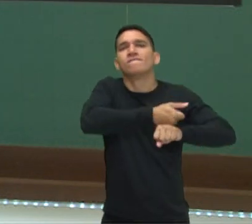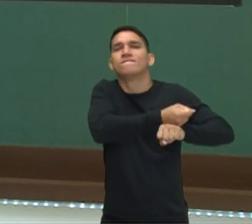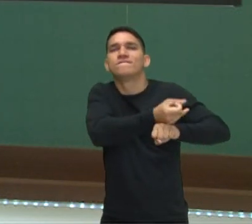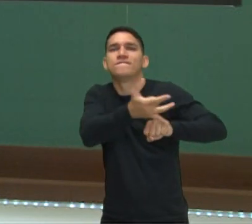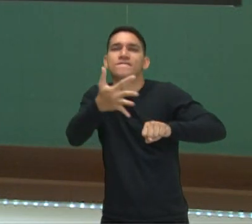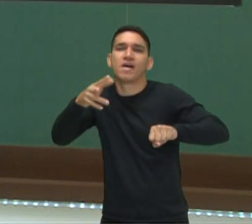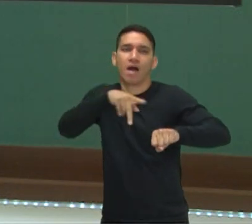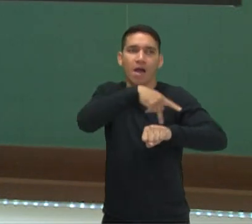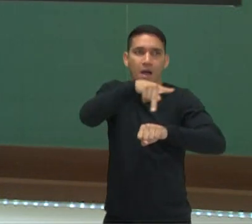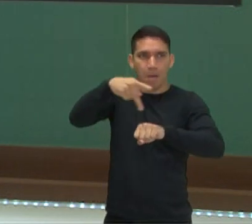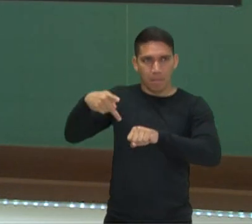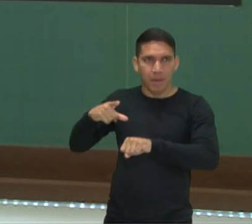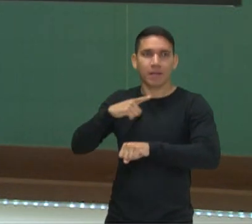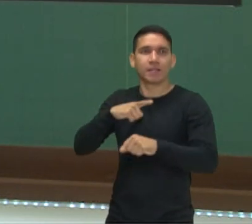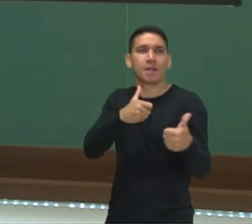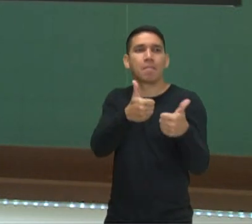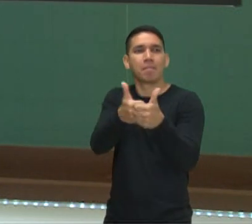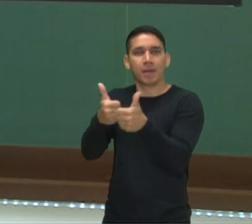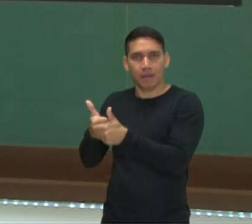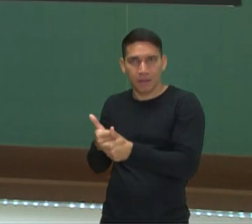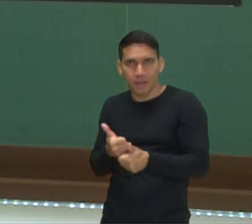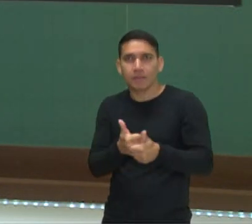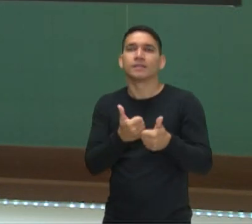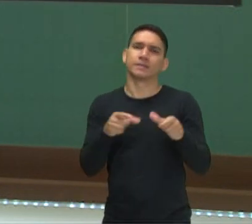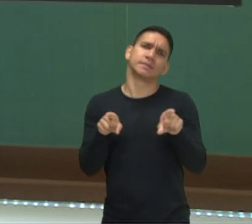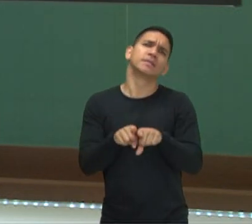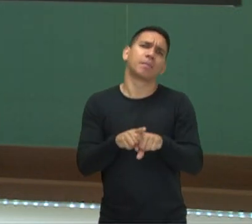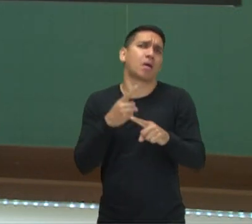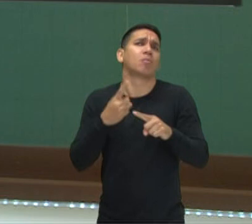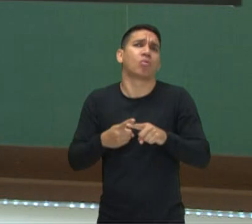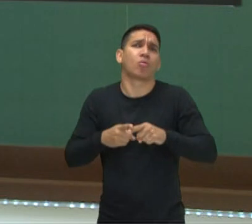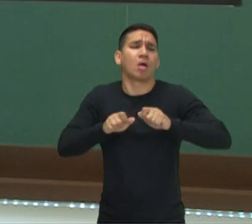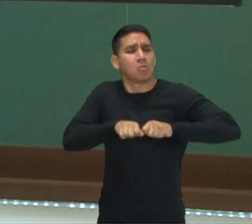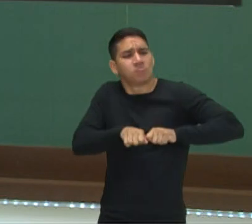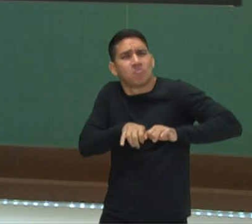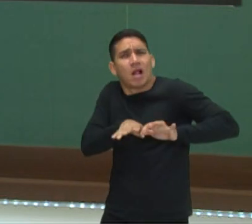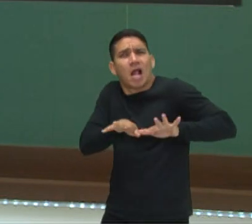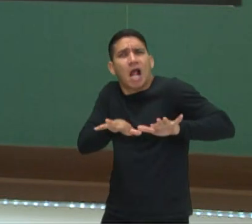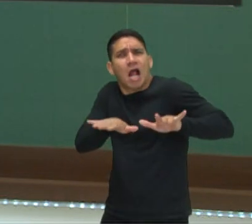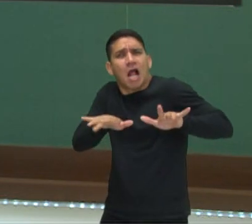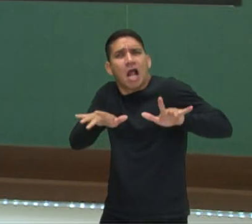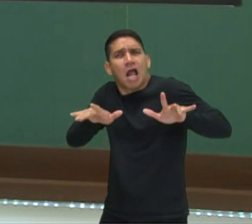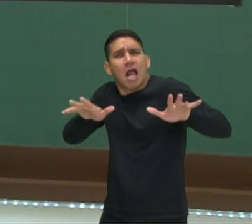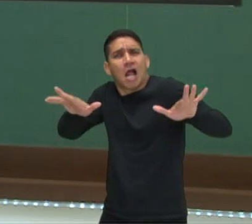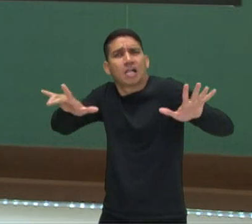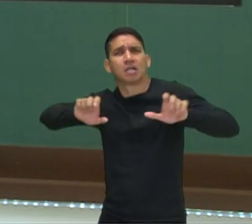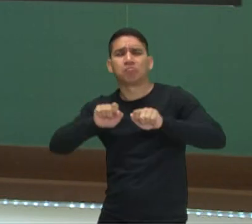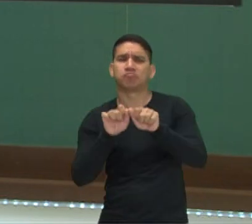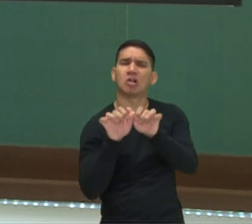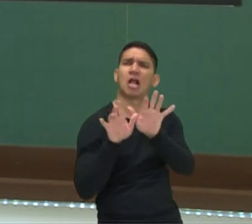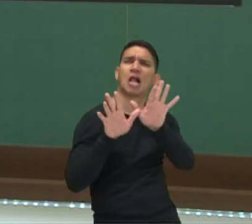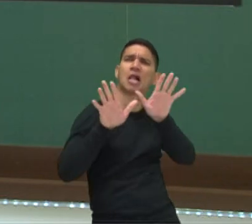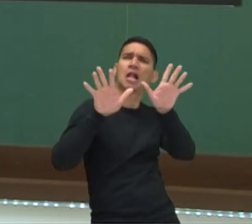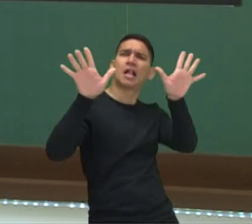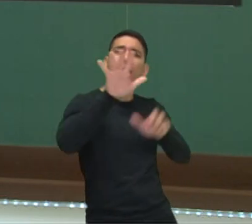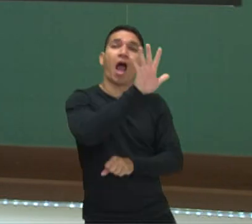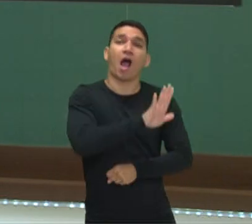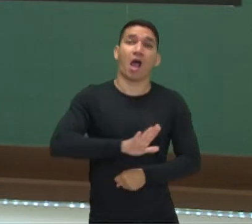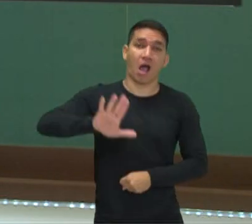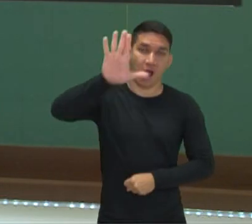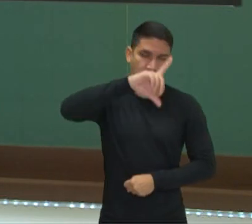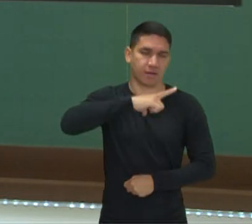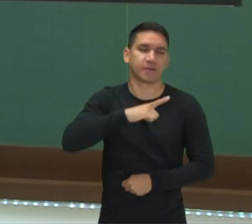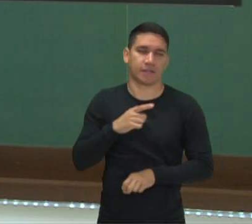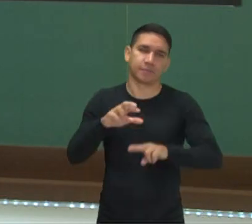vários países vizinhos do Brasil, até pela sua extensão, pelo seu tamanho, pelo tamanho da região,